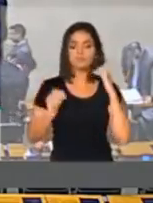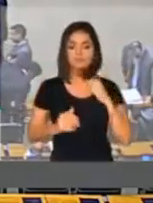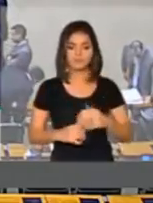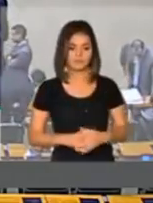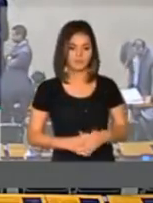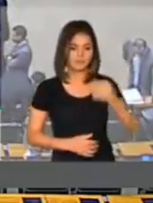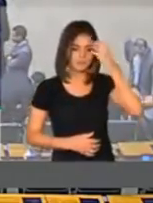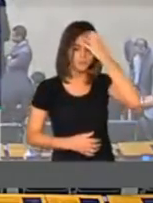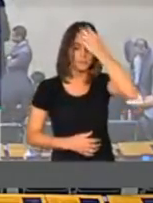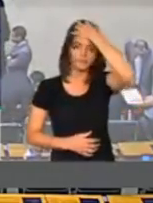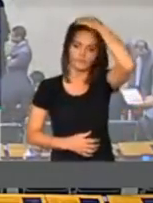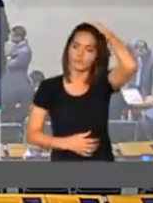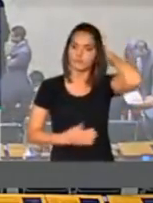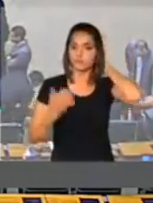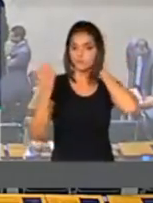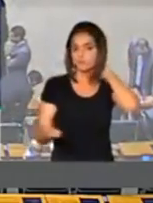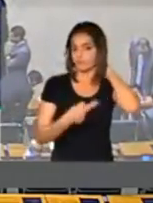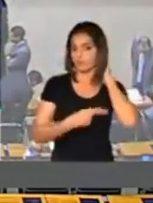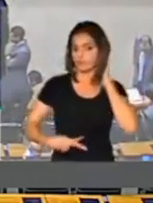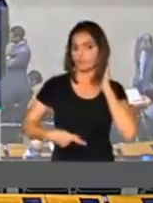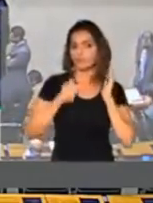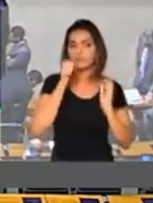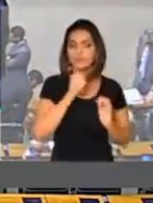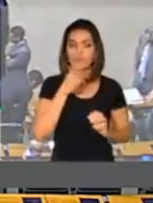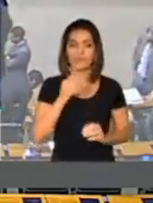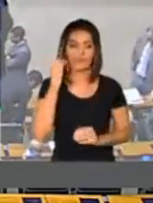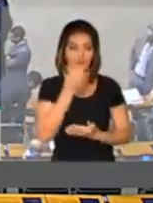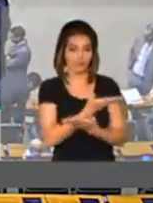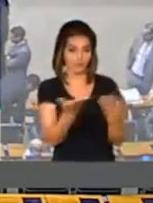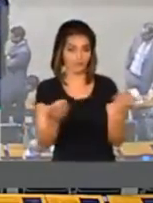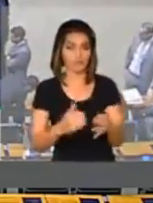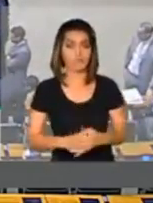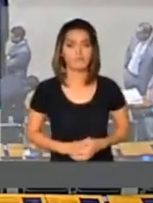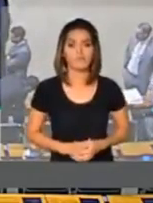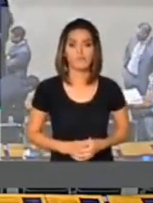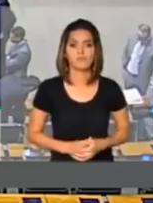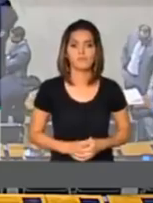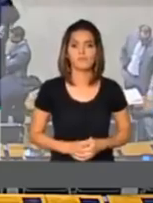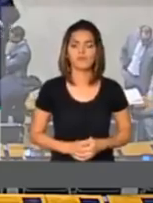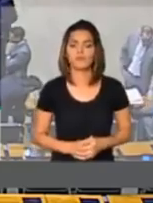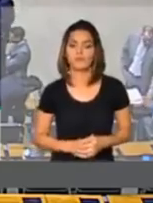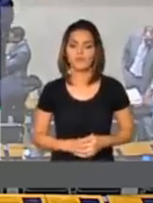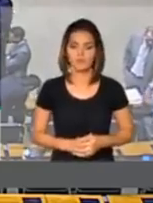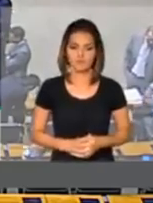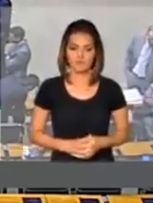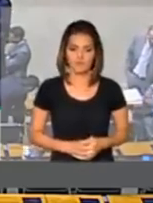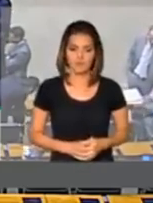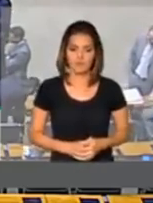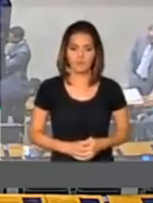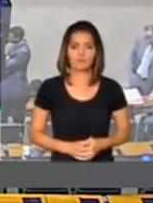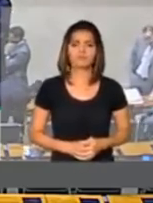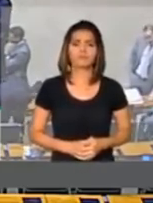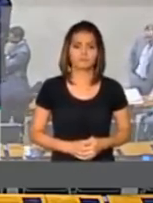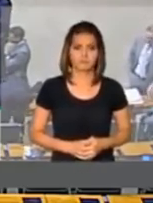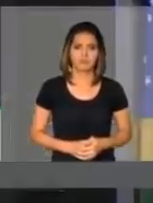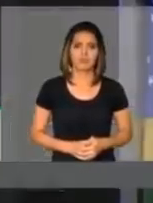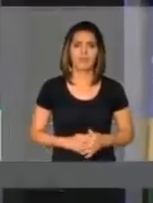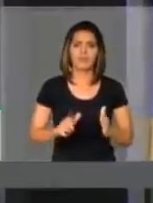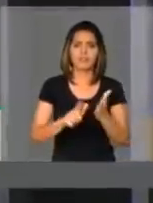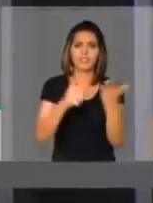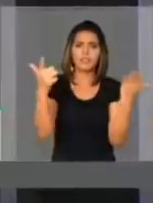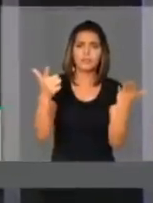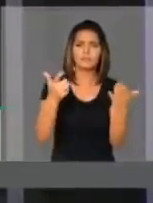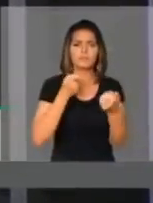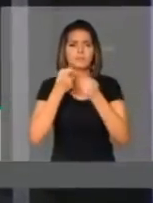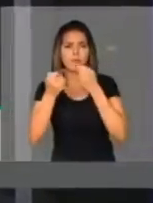Senhora Presidente, senhores deputados, antes de qualquer coisa, quero desmistificar, né, algo que tem sido bastante alardeado pela imprensa e por partes